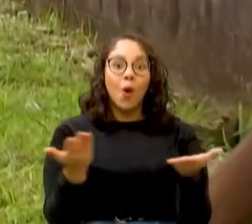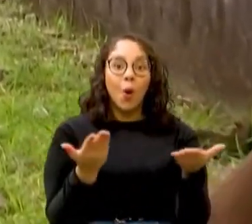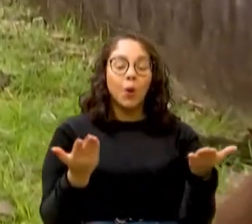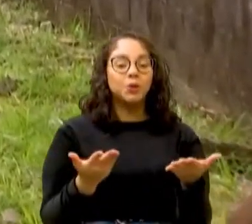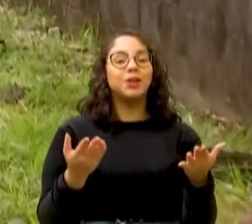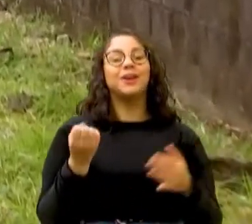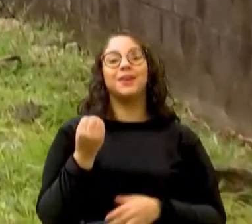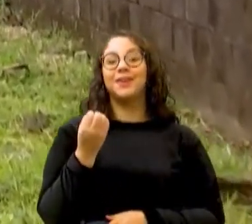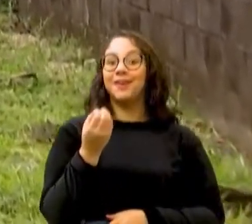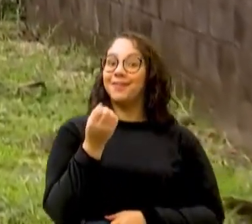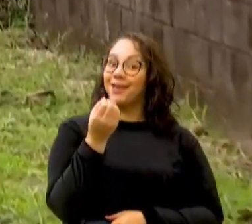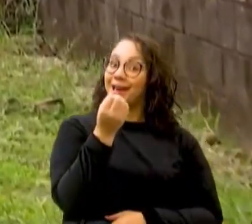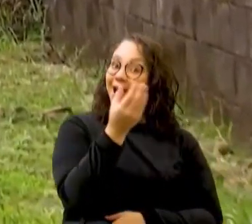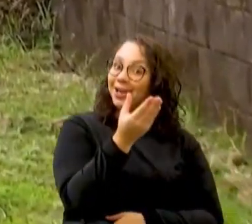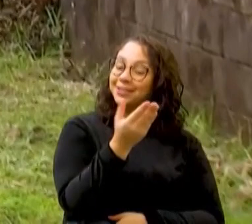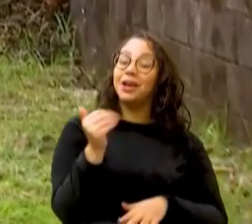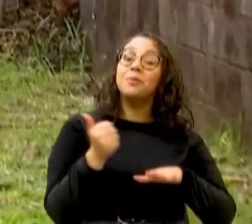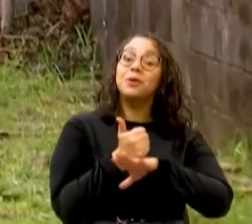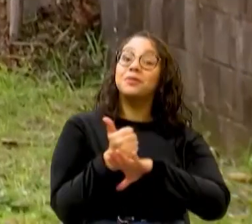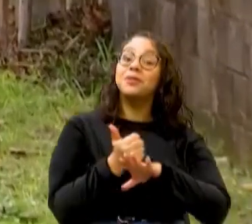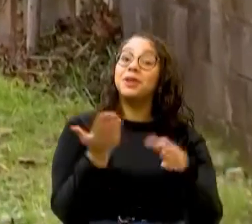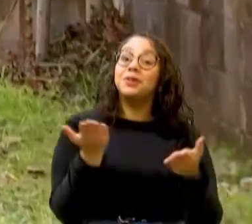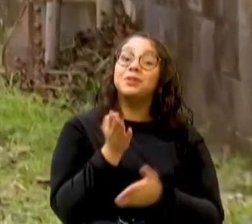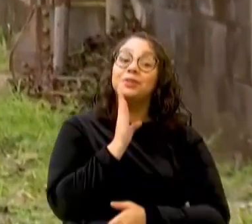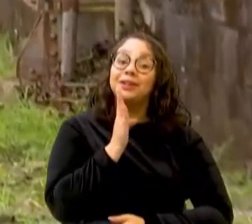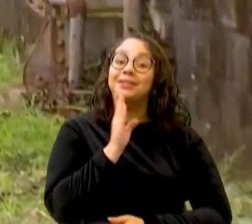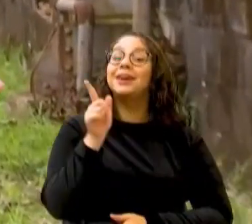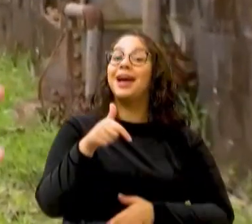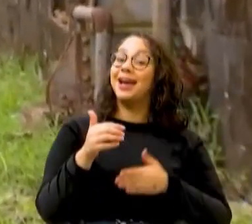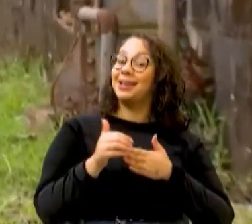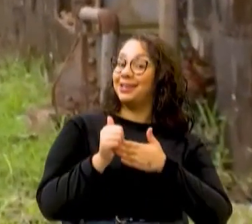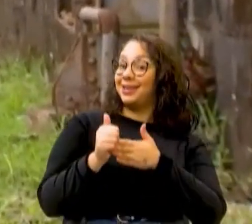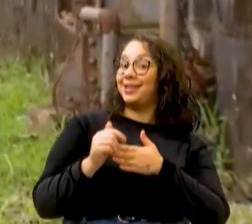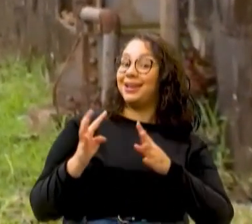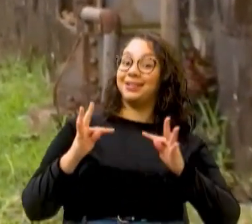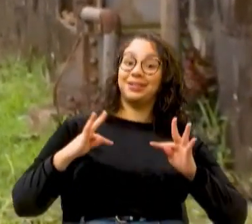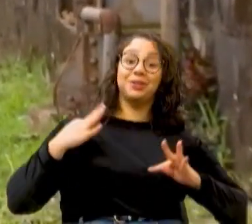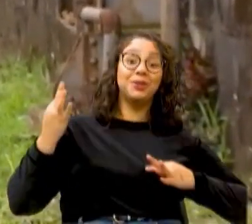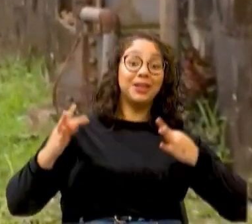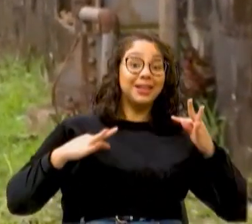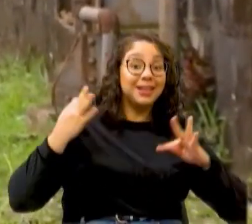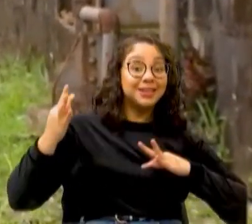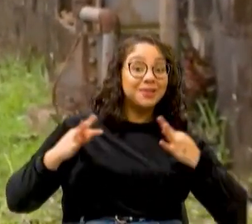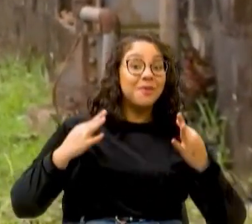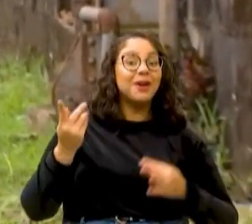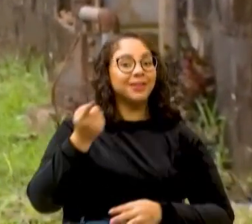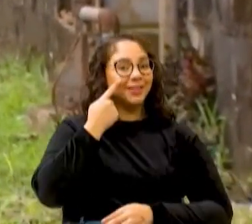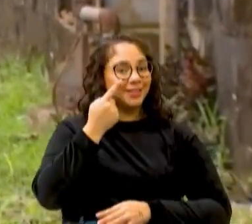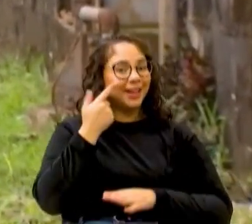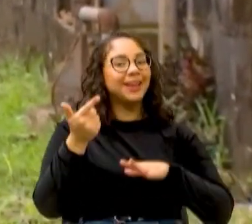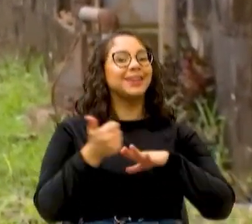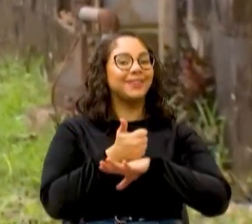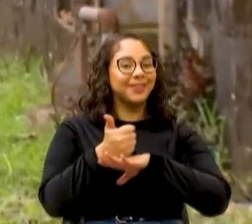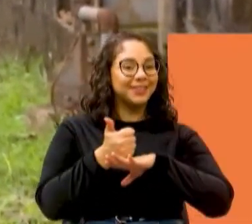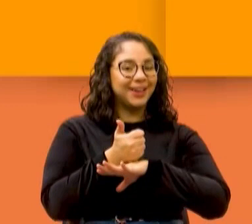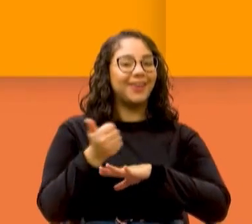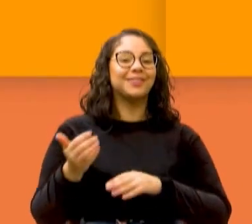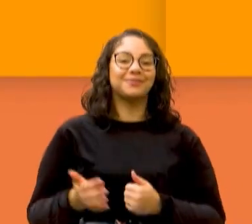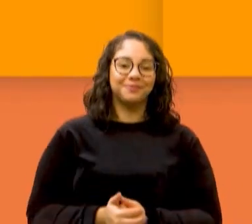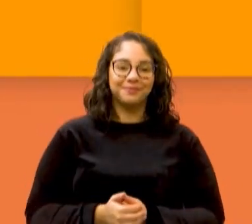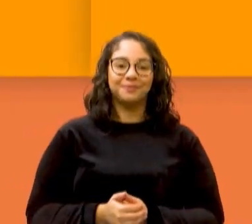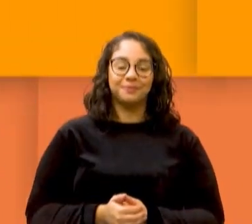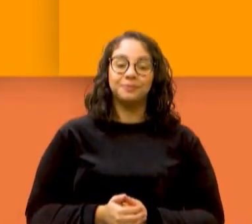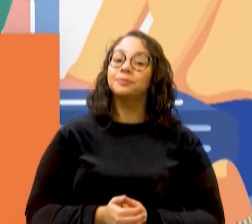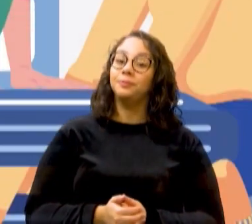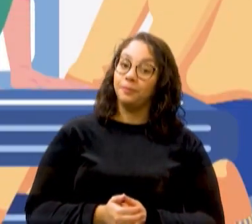hoje está uma viagem a profissão que vamos conhecer é guia de turismo então se liga na